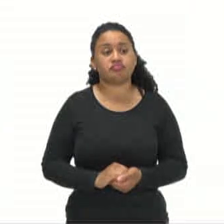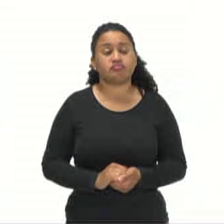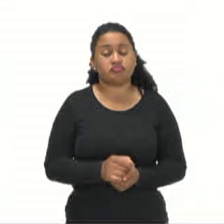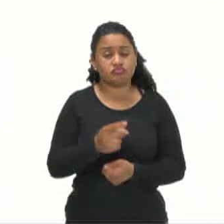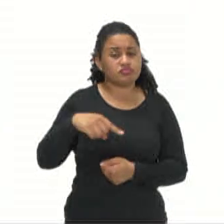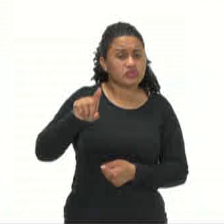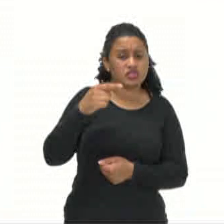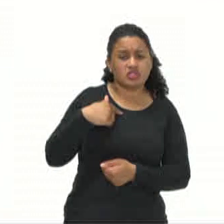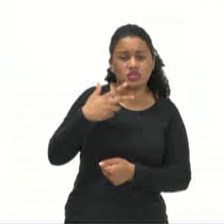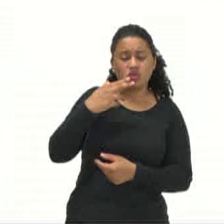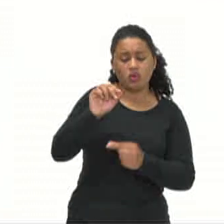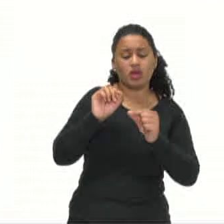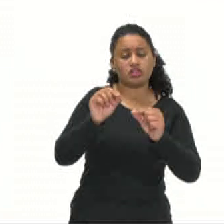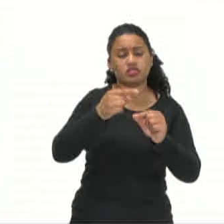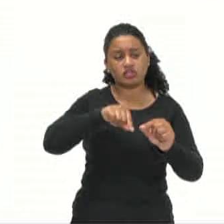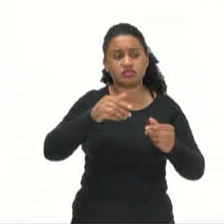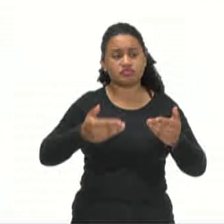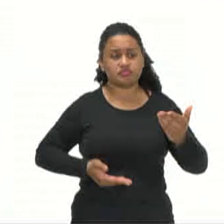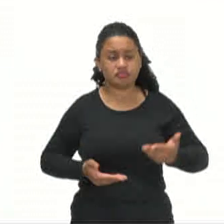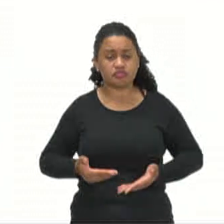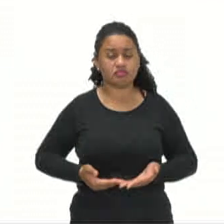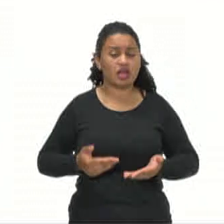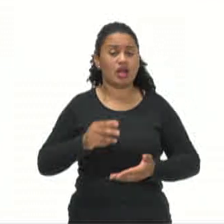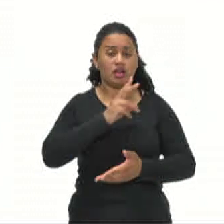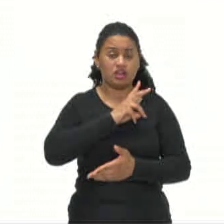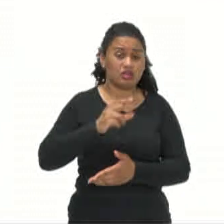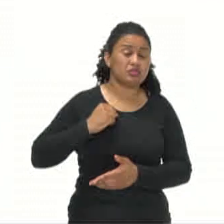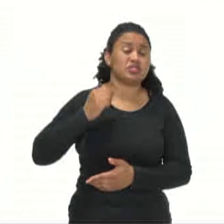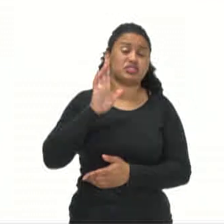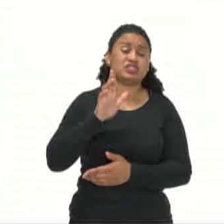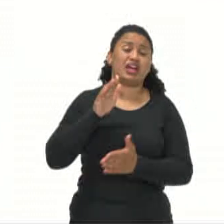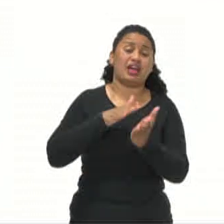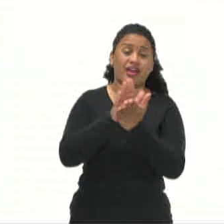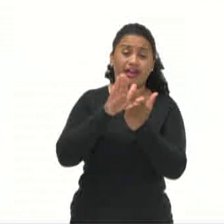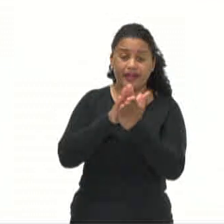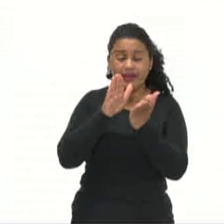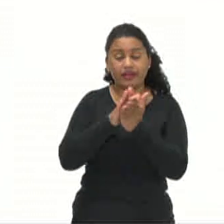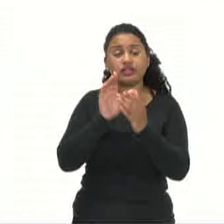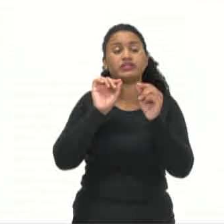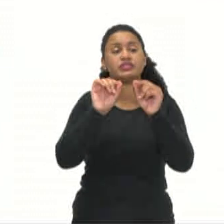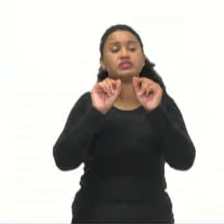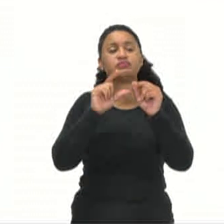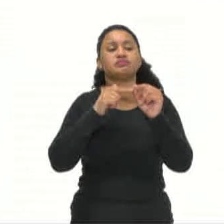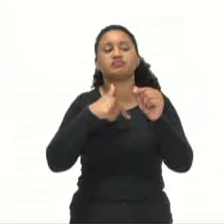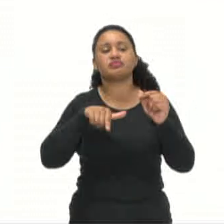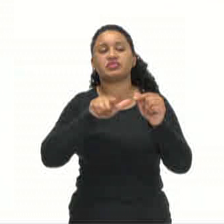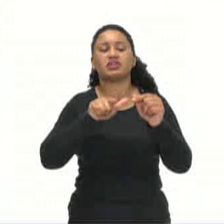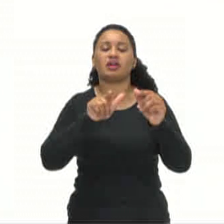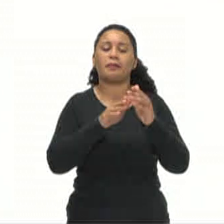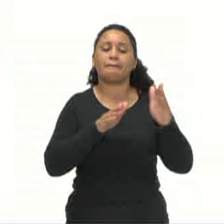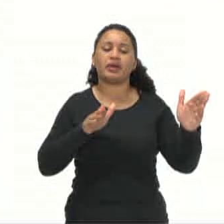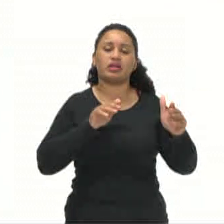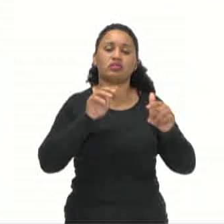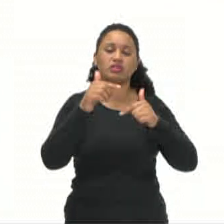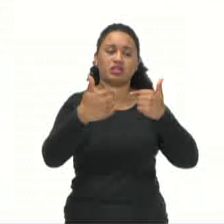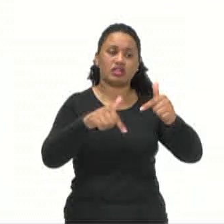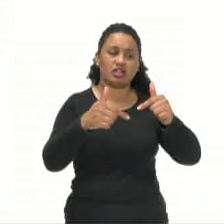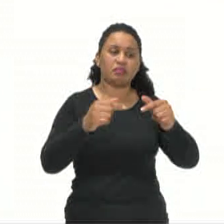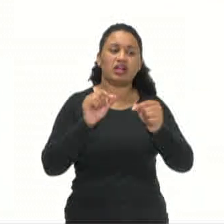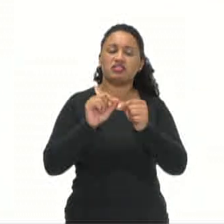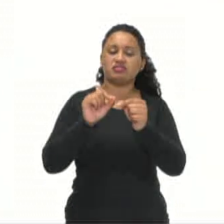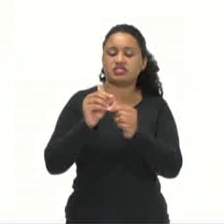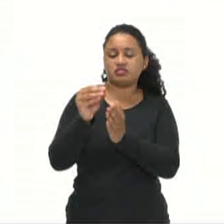Vocês não acham que nossos funcionários públicos já gastam uma boa parte excessiva do expediente matando